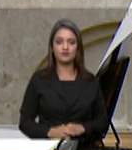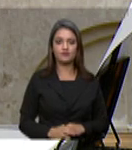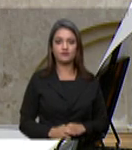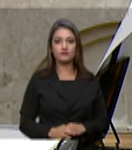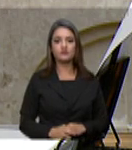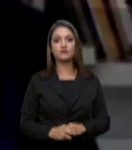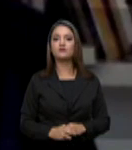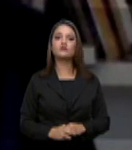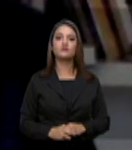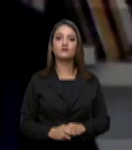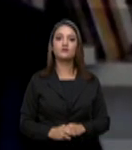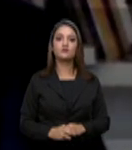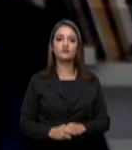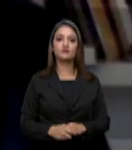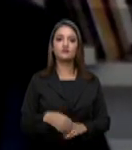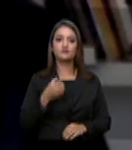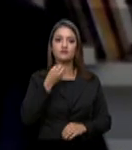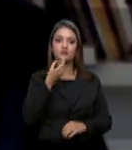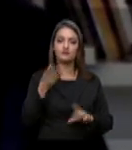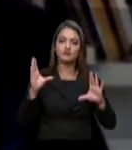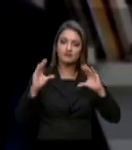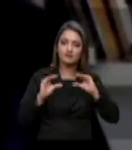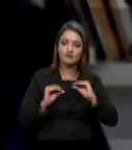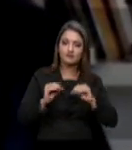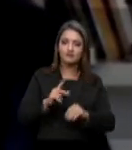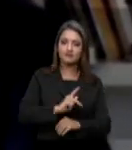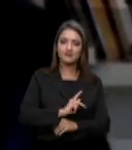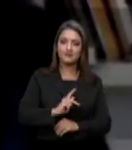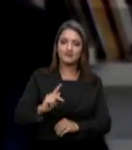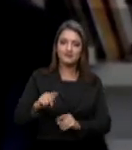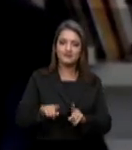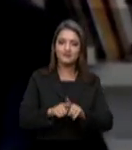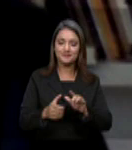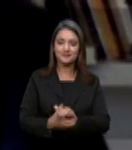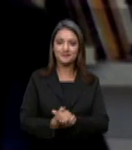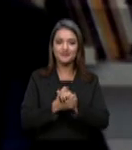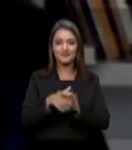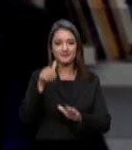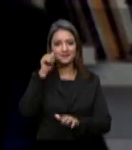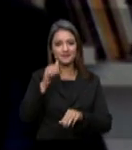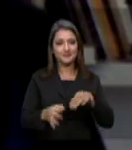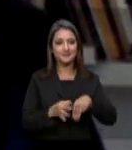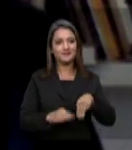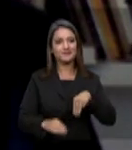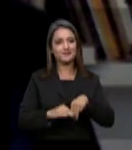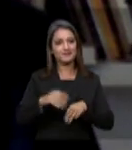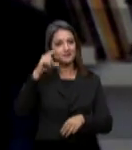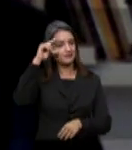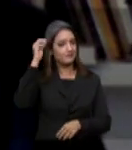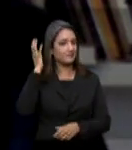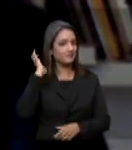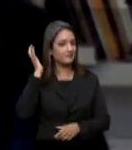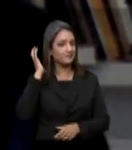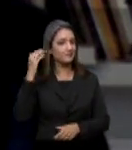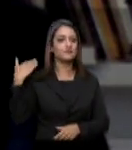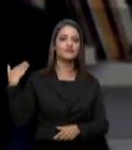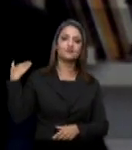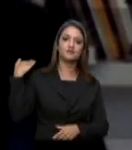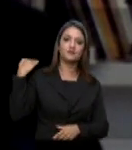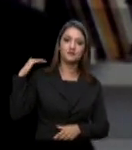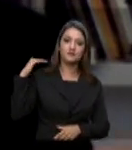Oi boa noite presidente' complementar também as senhoras bicho de sal rosa abrir a ministra